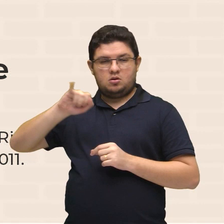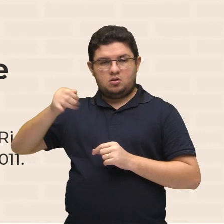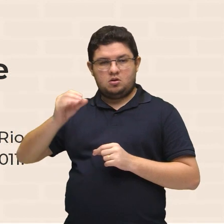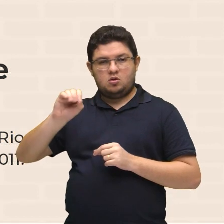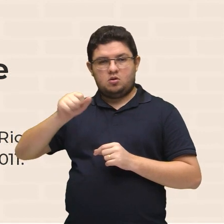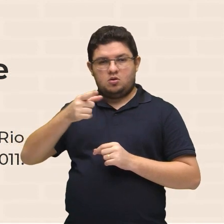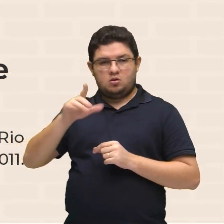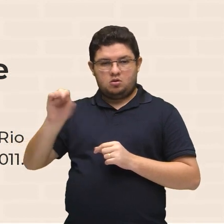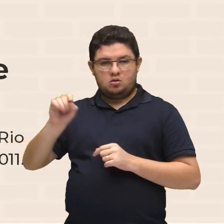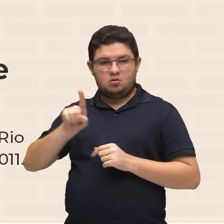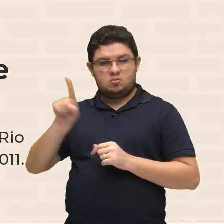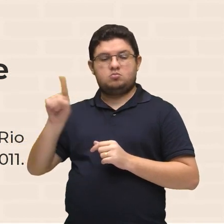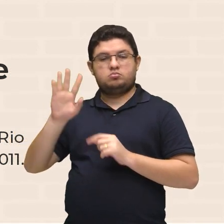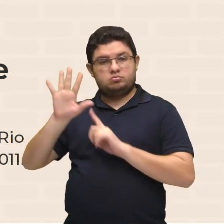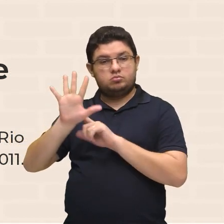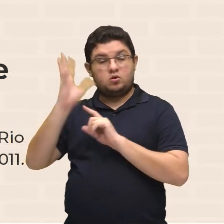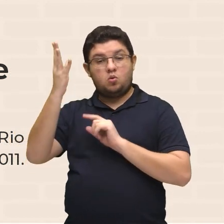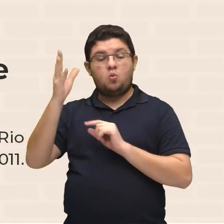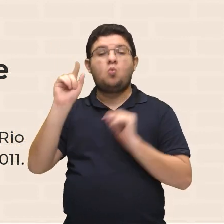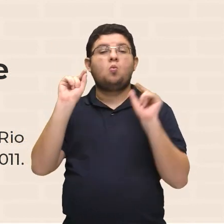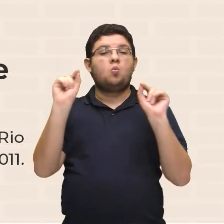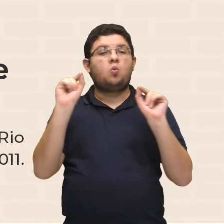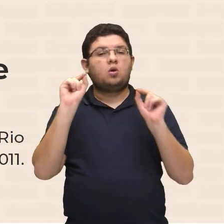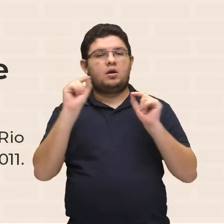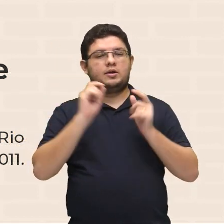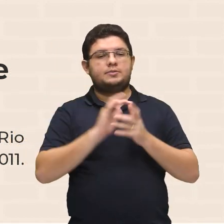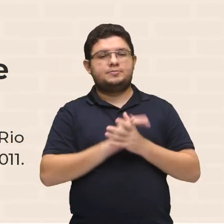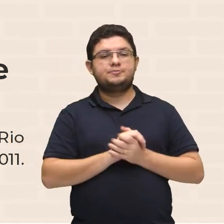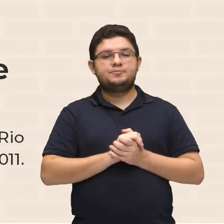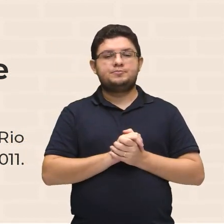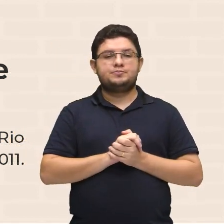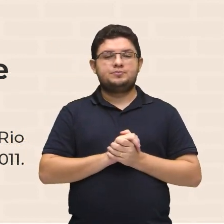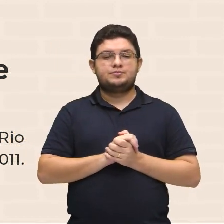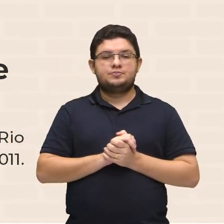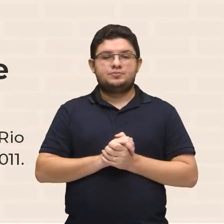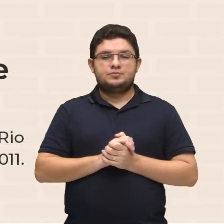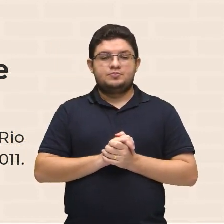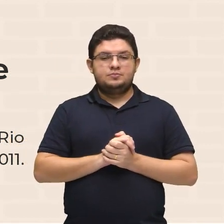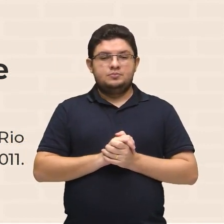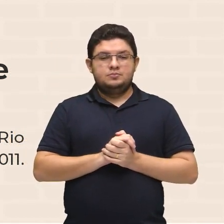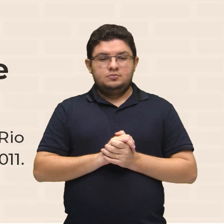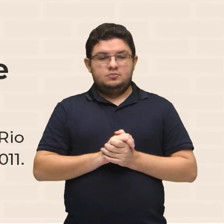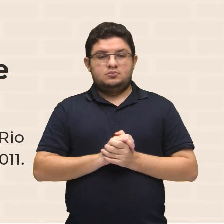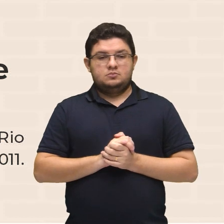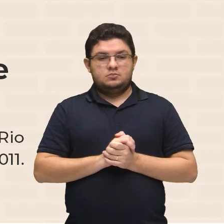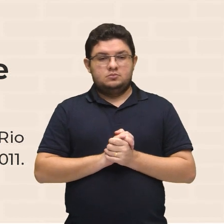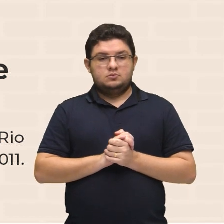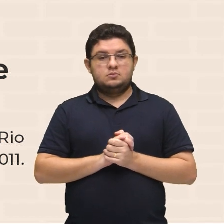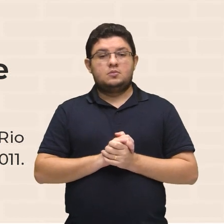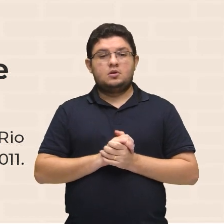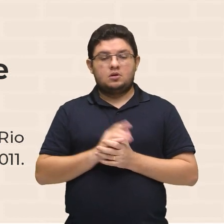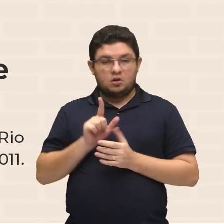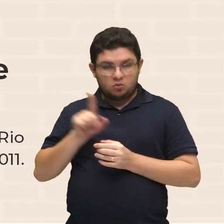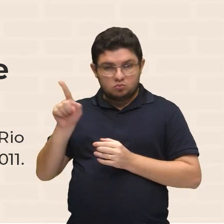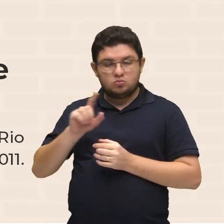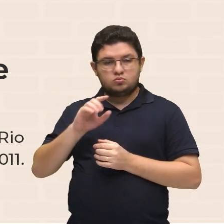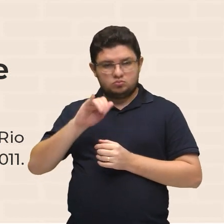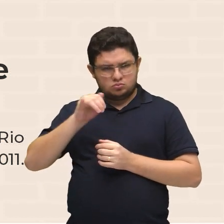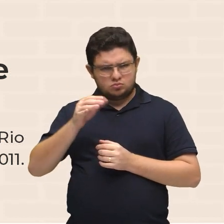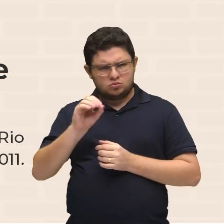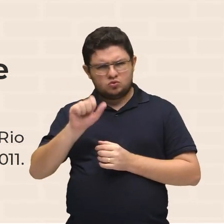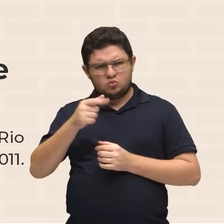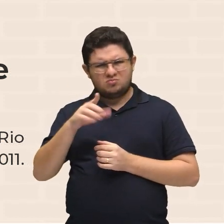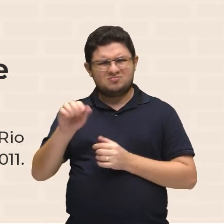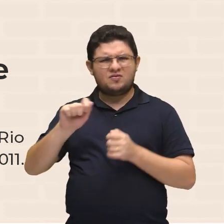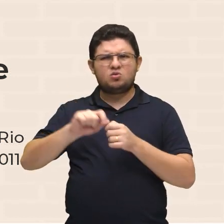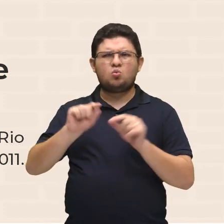né? Por quê? O que o João fez para esse colega? O João, ele criou uma página na